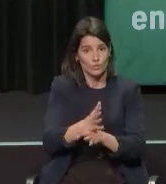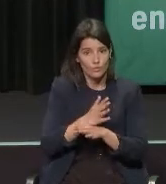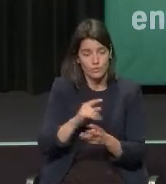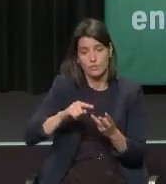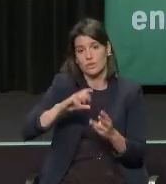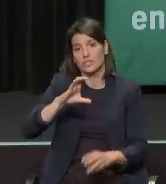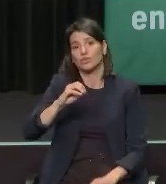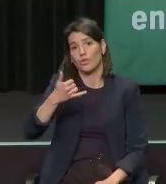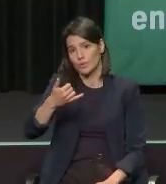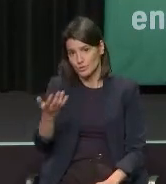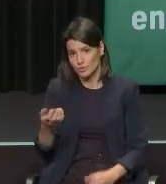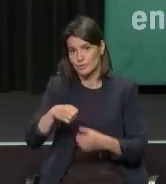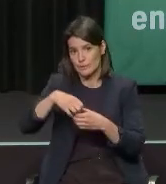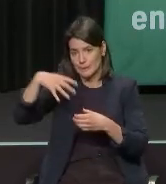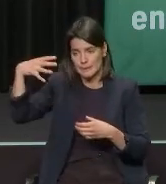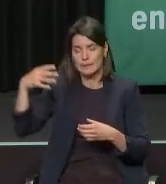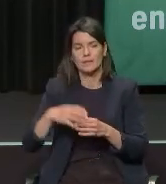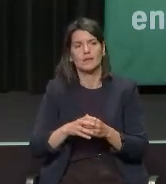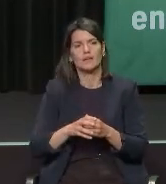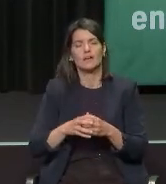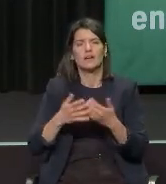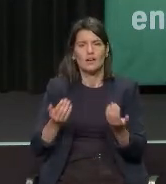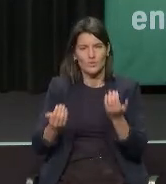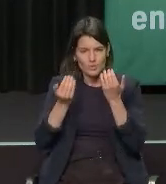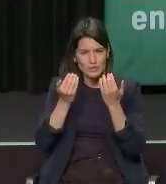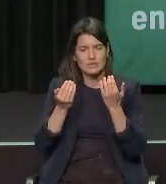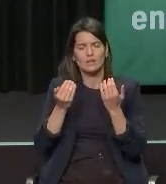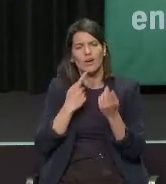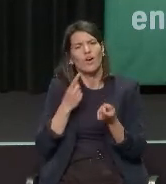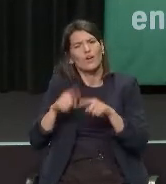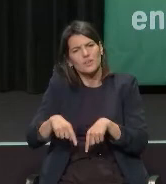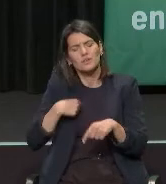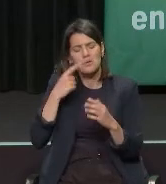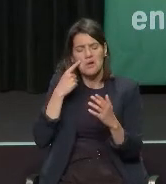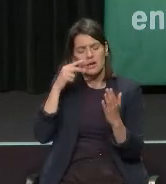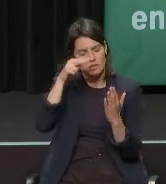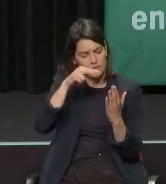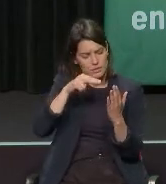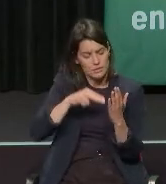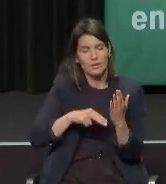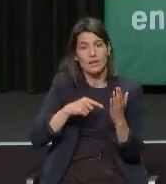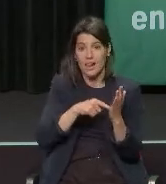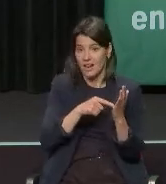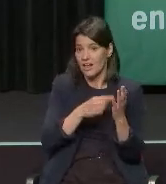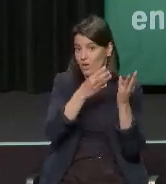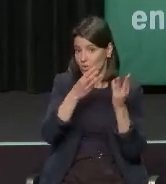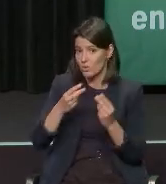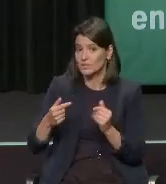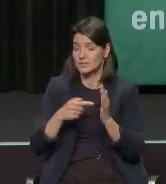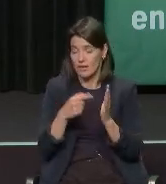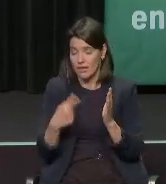carbono. Eu fui revisitar esses dados e, com base em cálculos que nós lá temos,